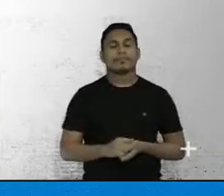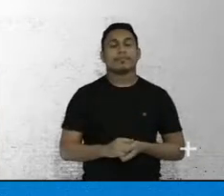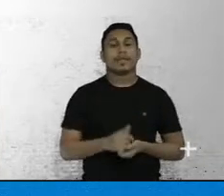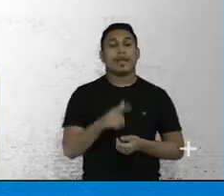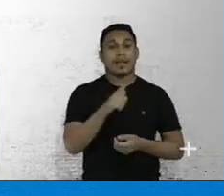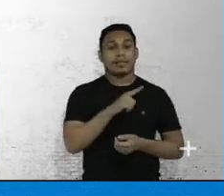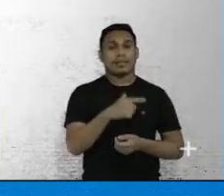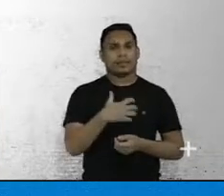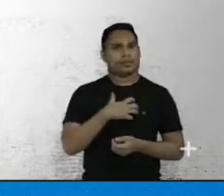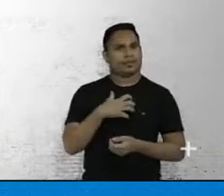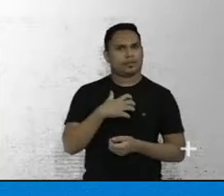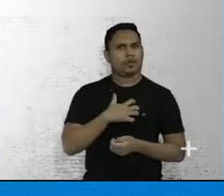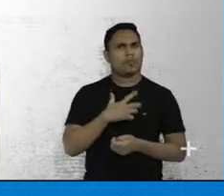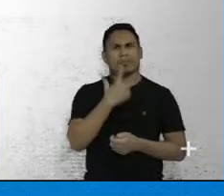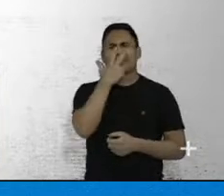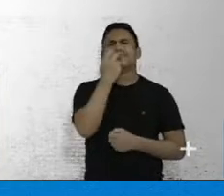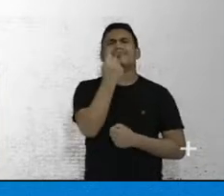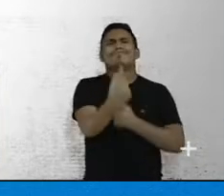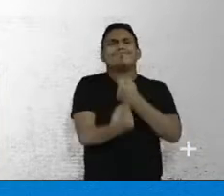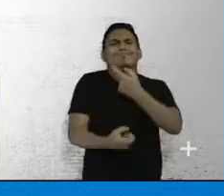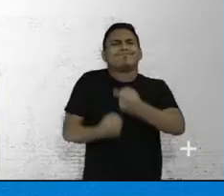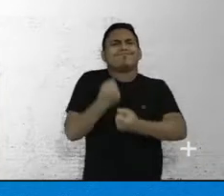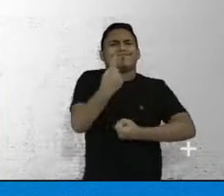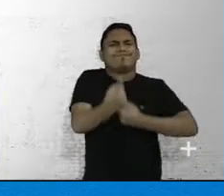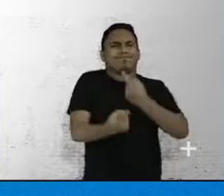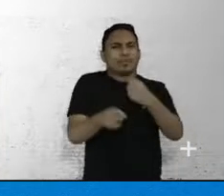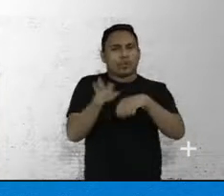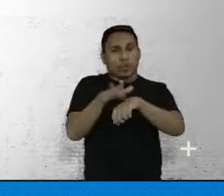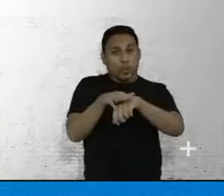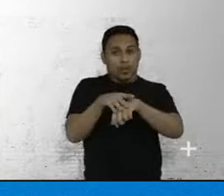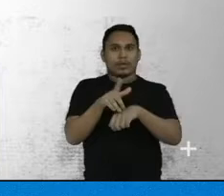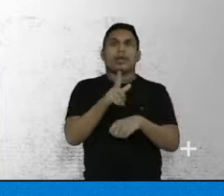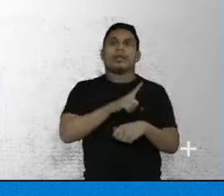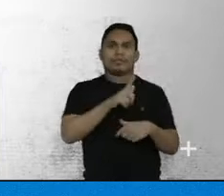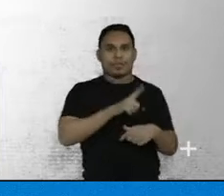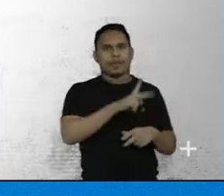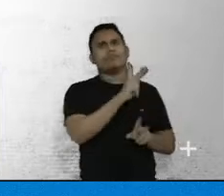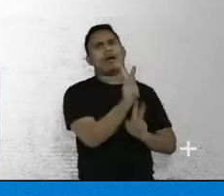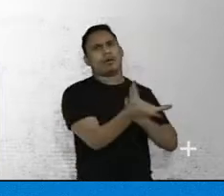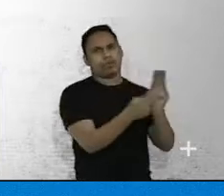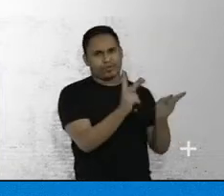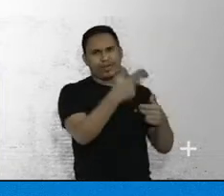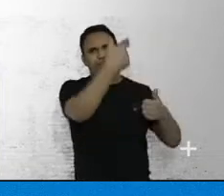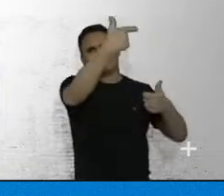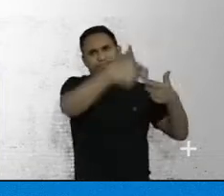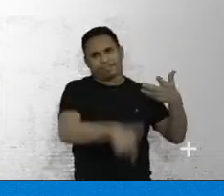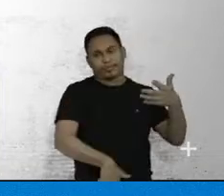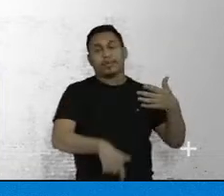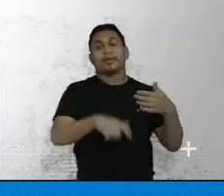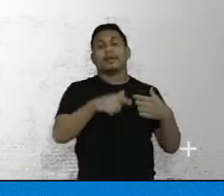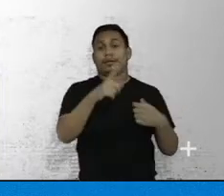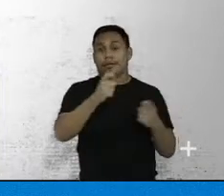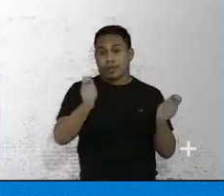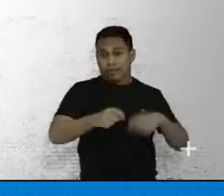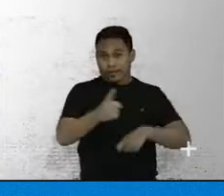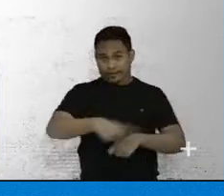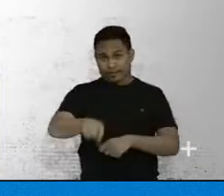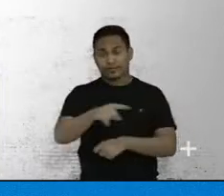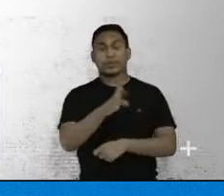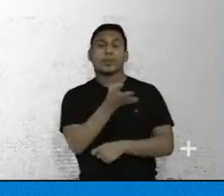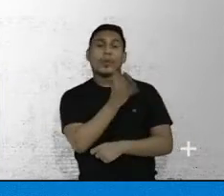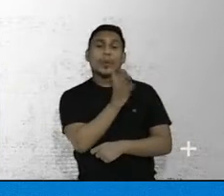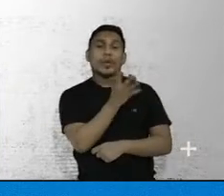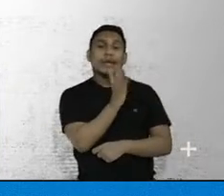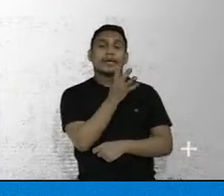clássicos dessa doença. Então, tem aqueles sintomas clássicos do hipotireoidismo, que talvez vocês conheçam, que é a dificuldade